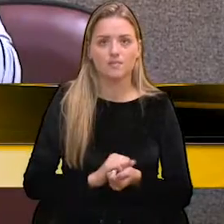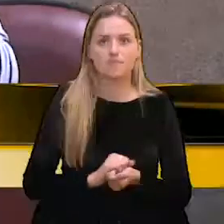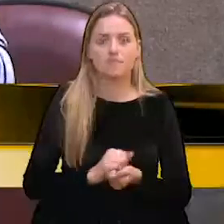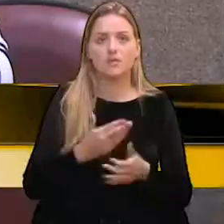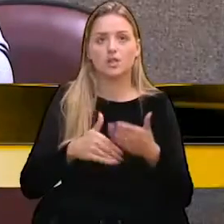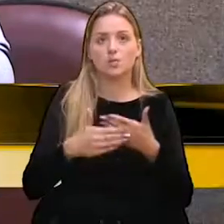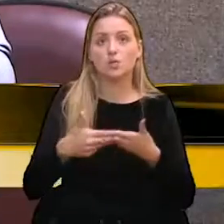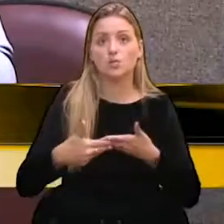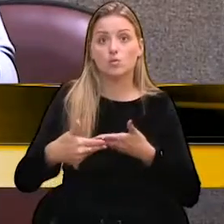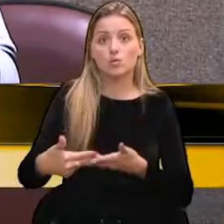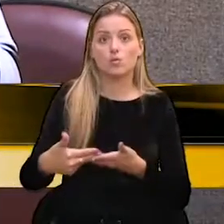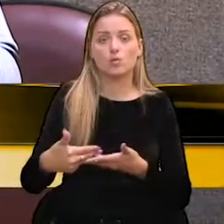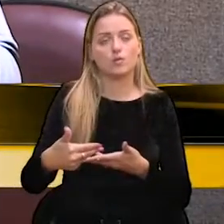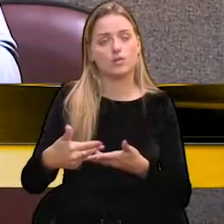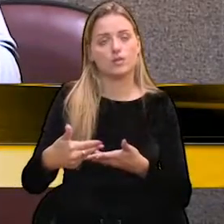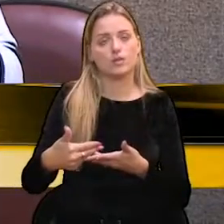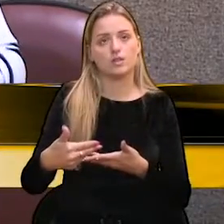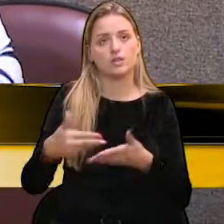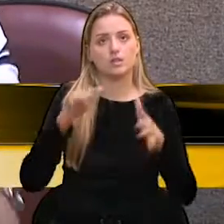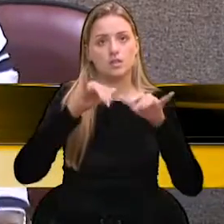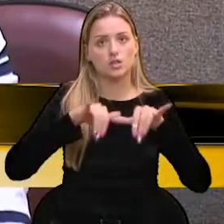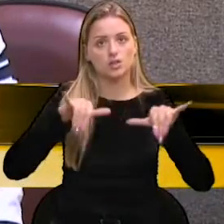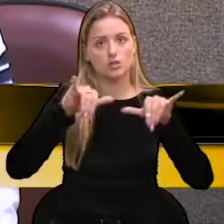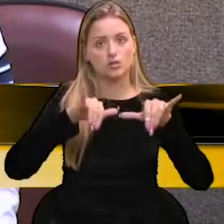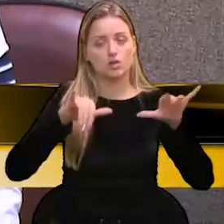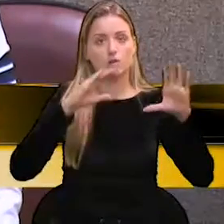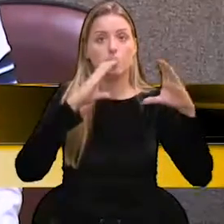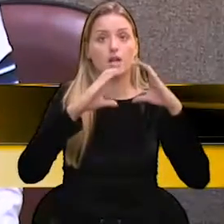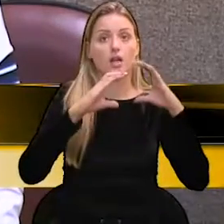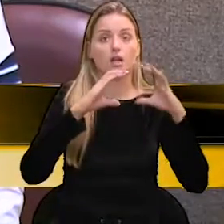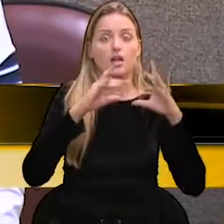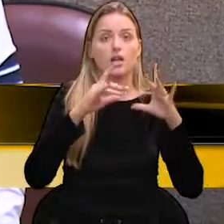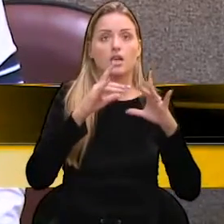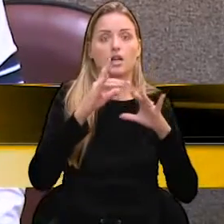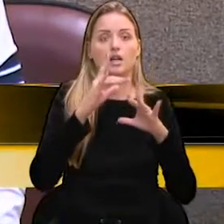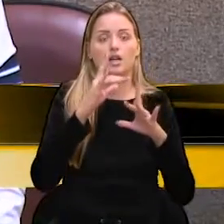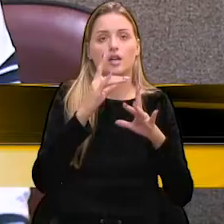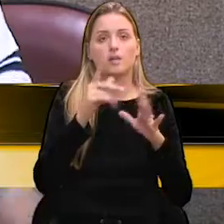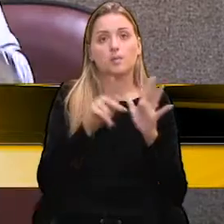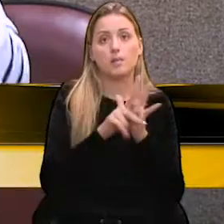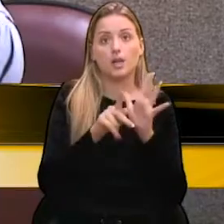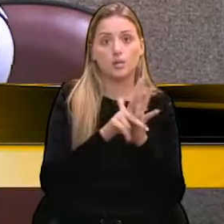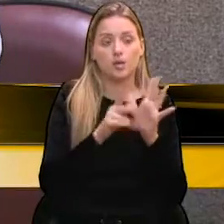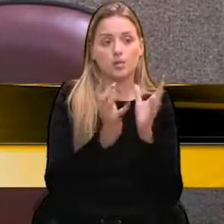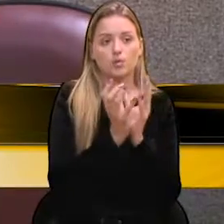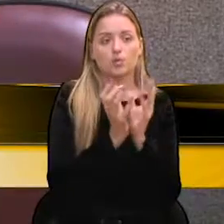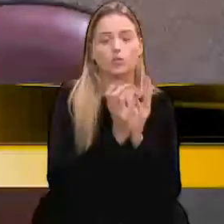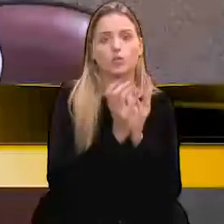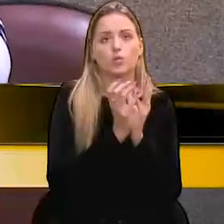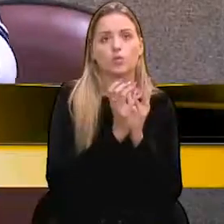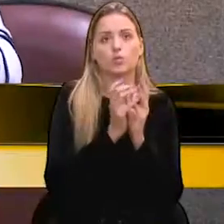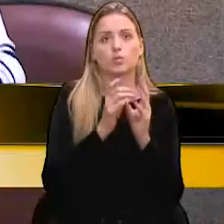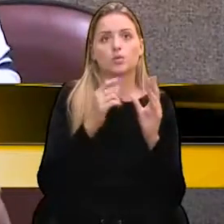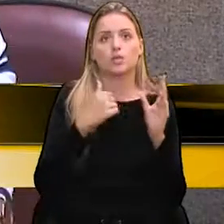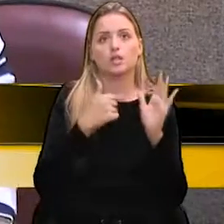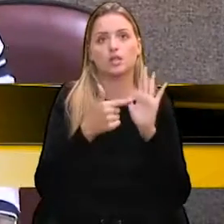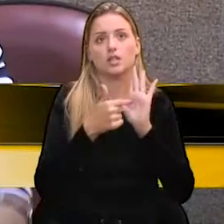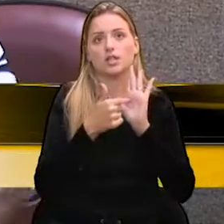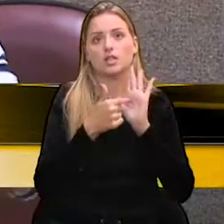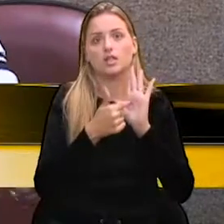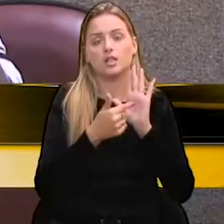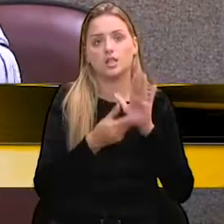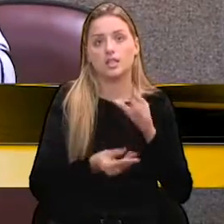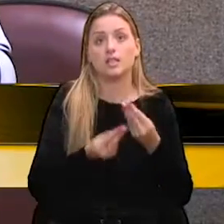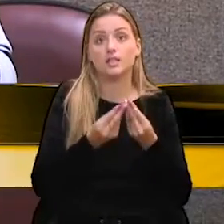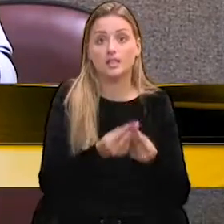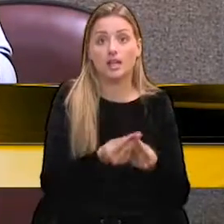esses convites sejam expedidos pela comunicação do Executivo e coloque nos escaninhos dos vereadores para que